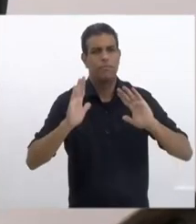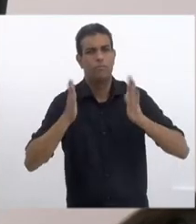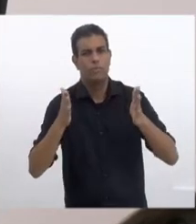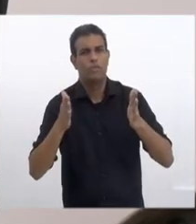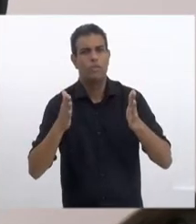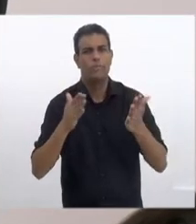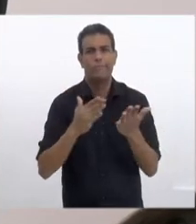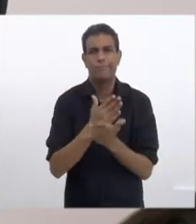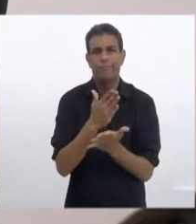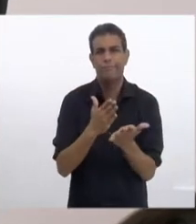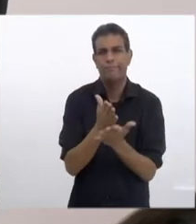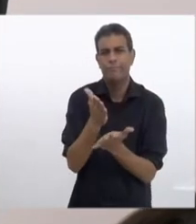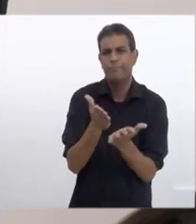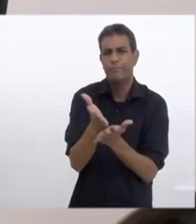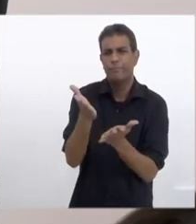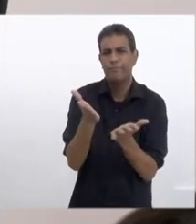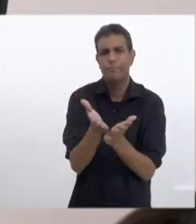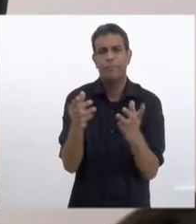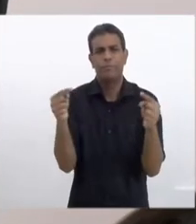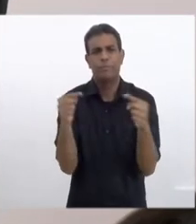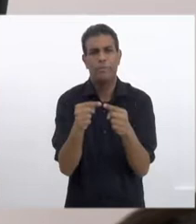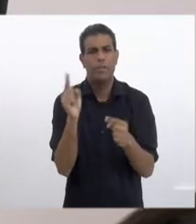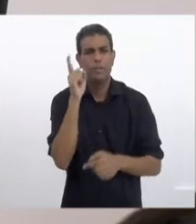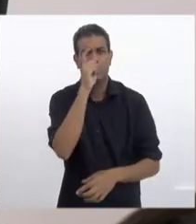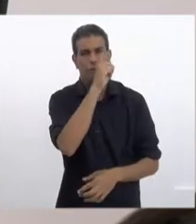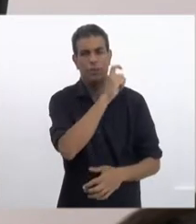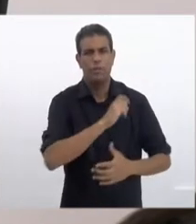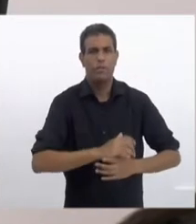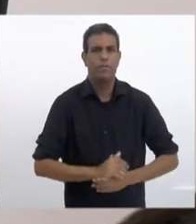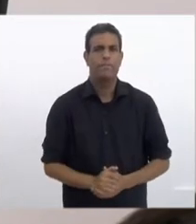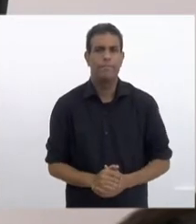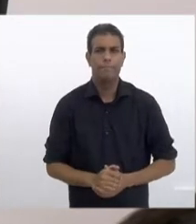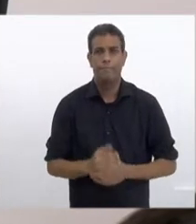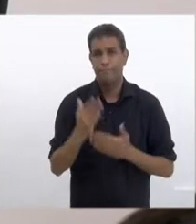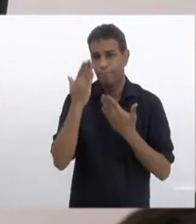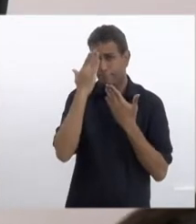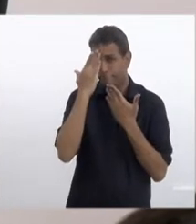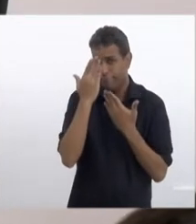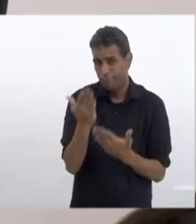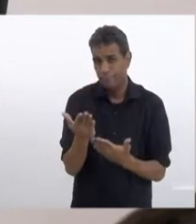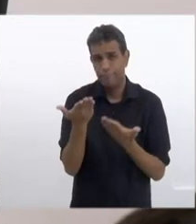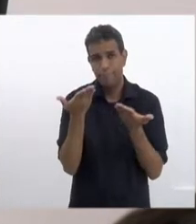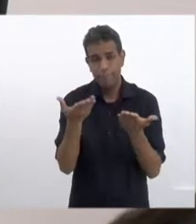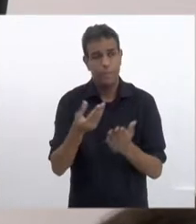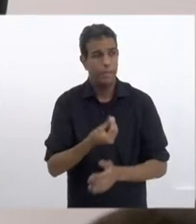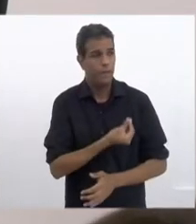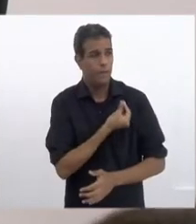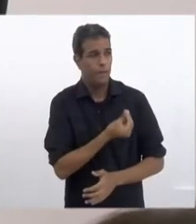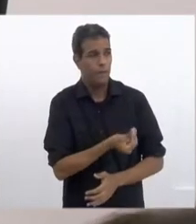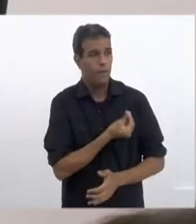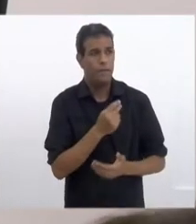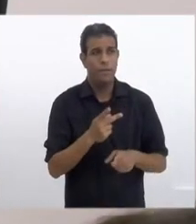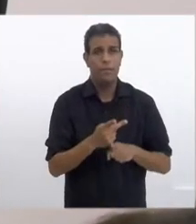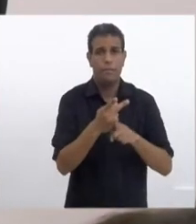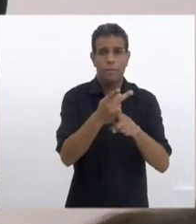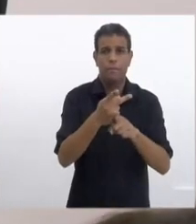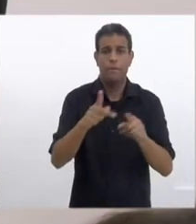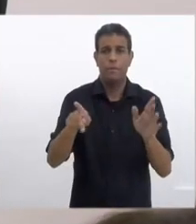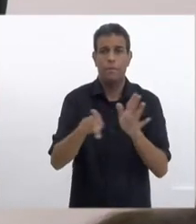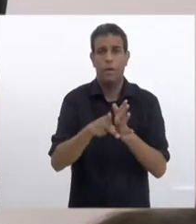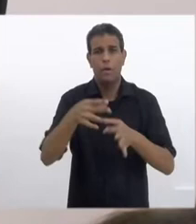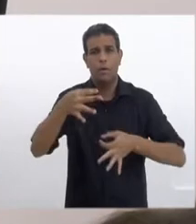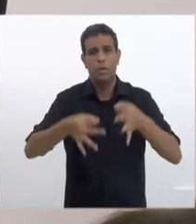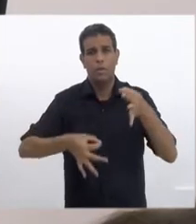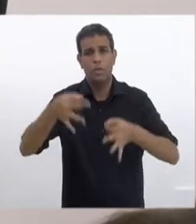por uma situação muito difícil. Eu quero agradecer também a presença da promotora de justiça e também